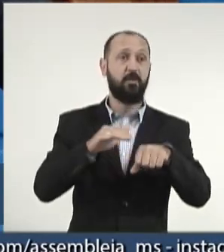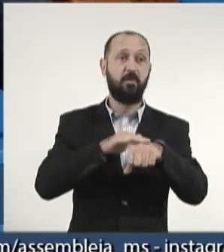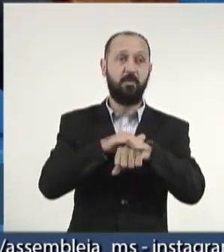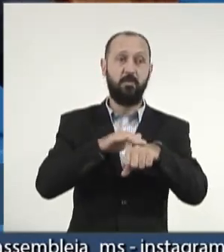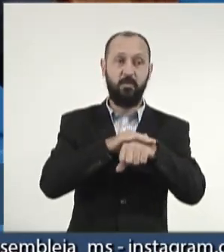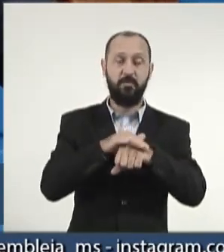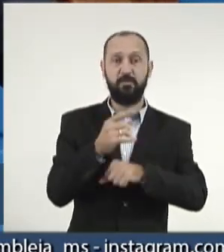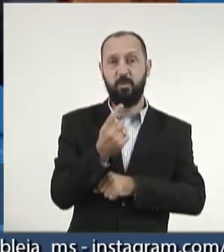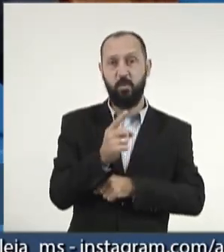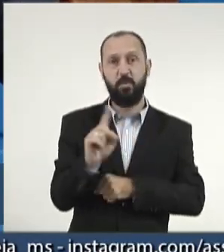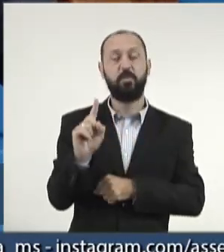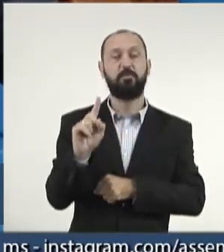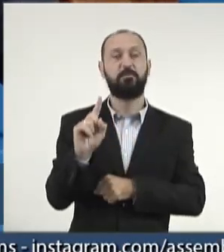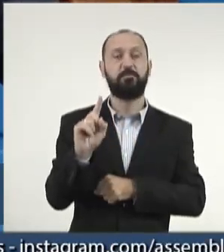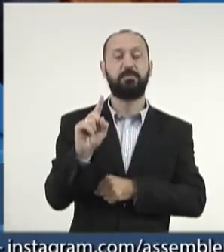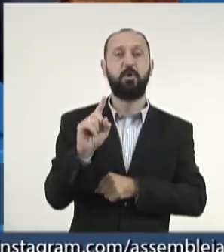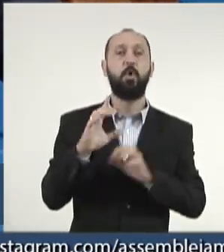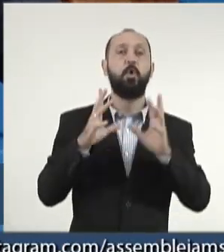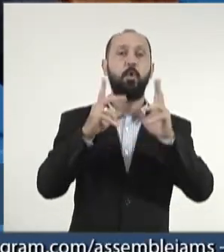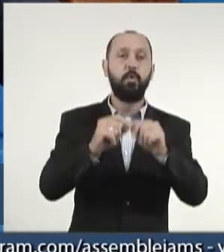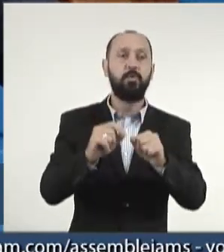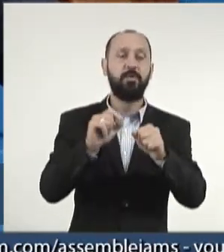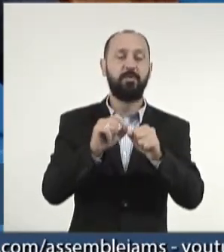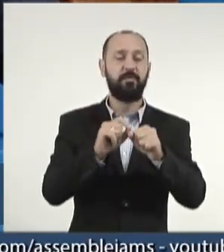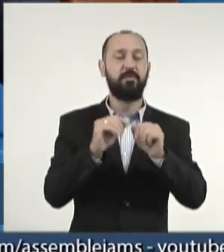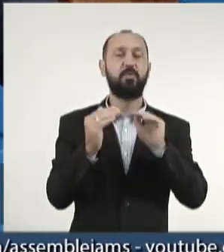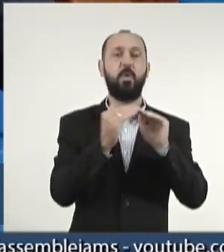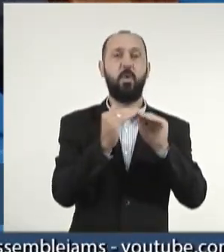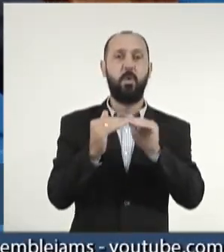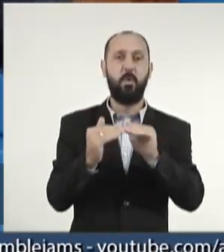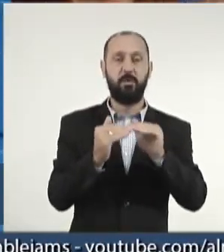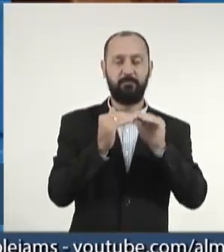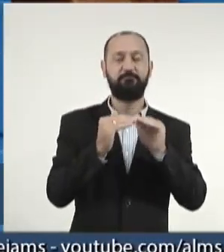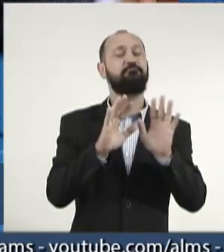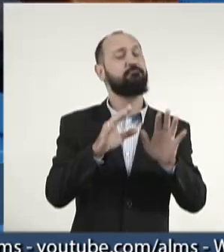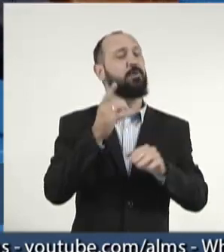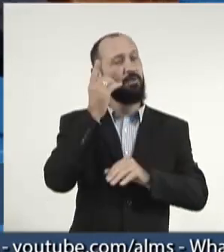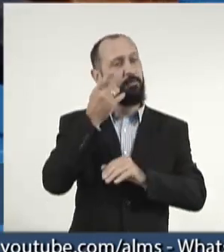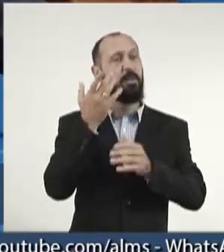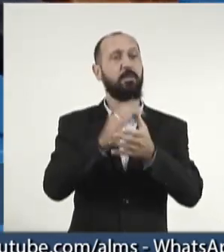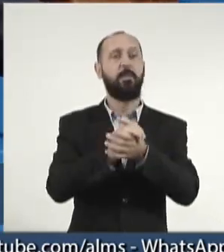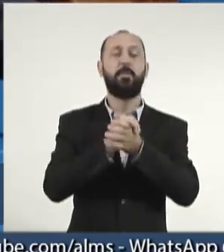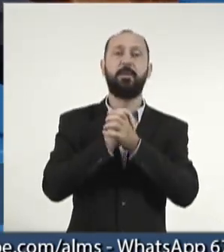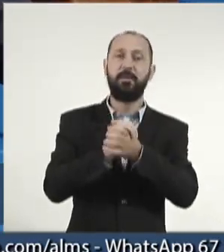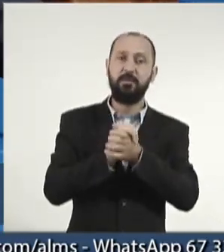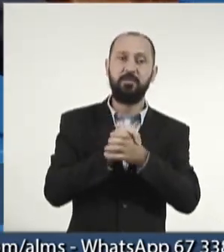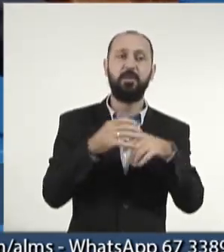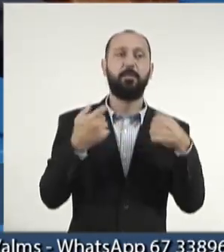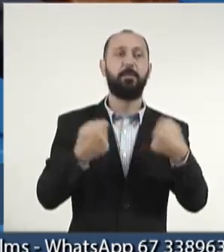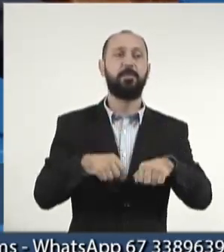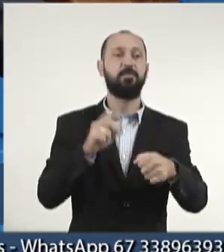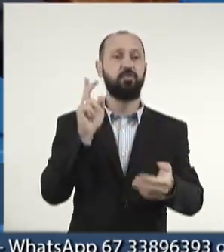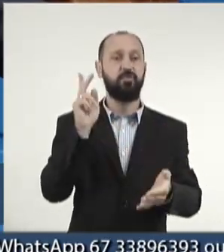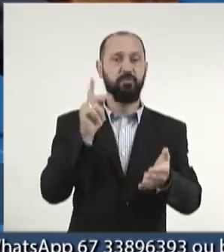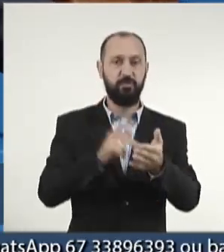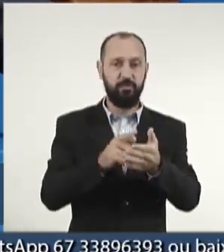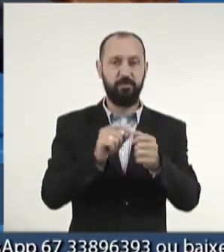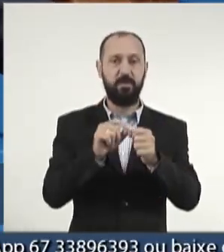conversei com um deles, todos eles foram unânimes dizendo: deputado, parabéns, é preciso